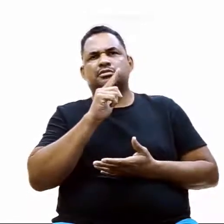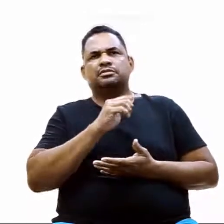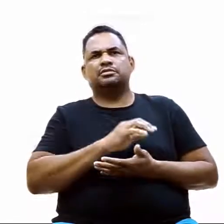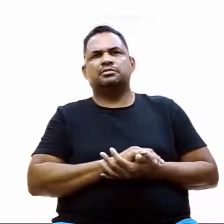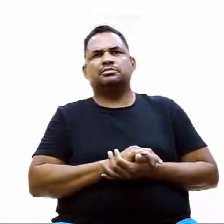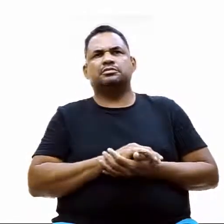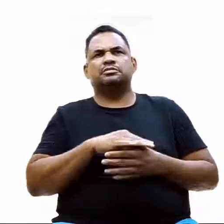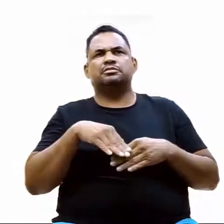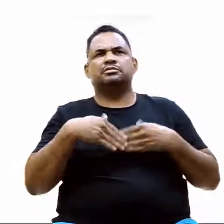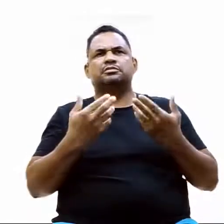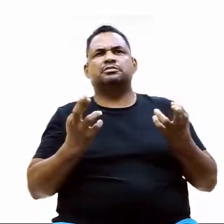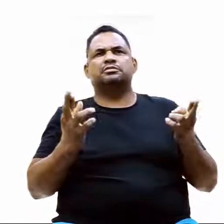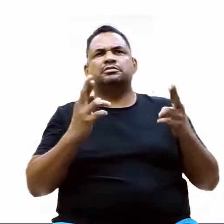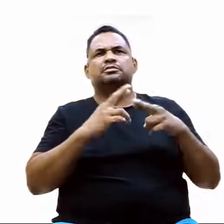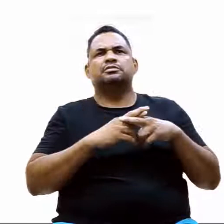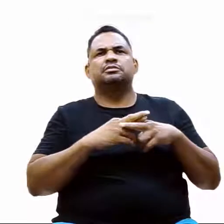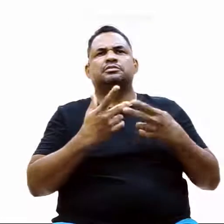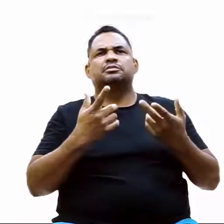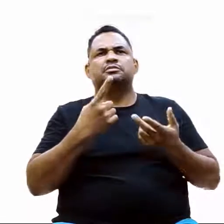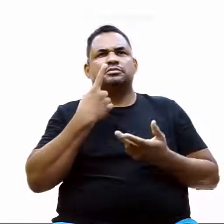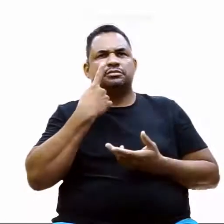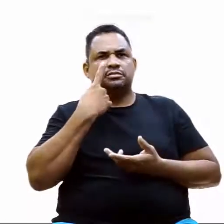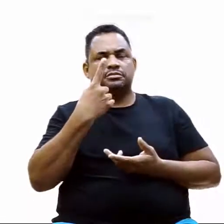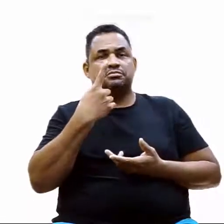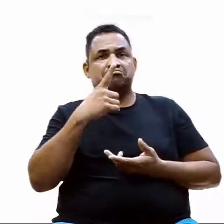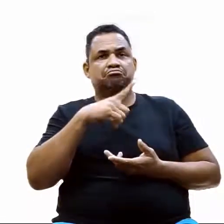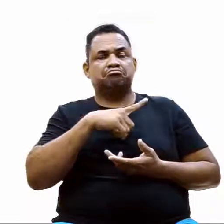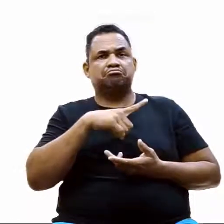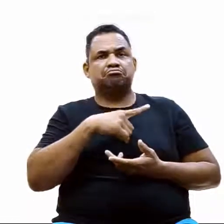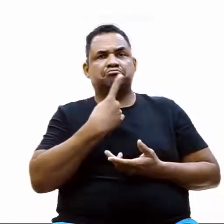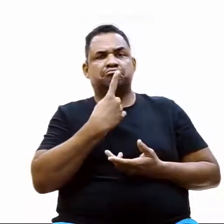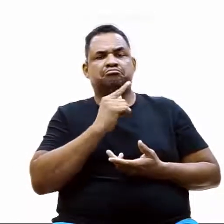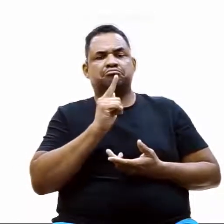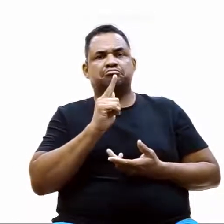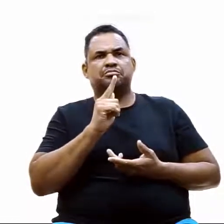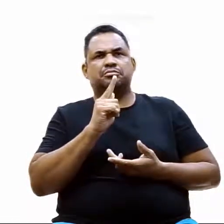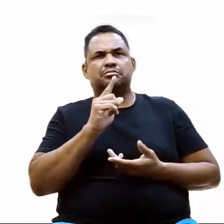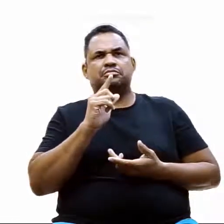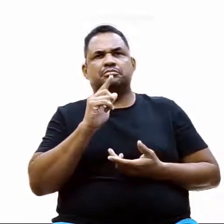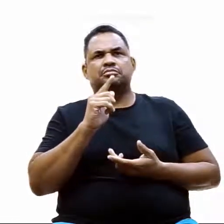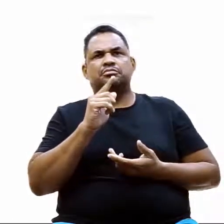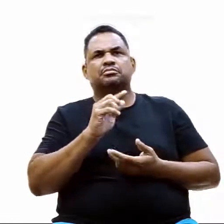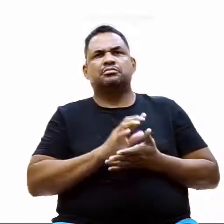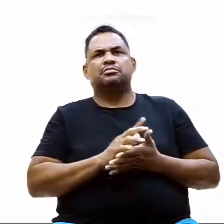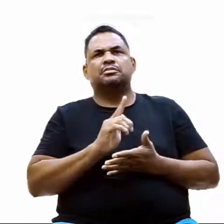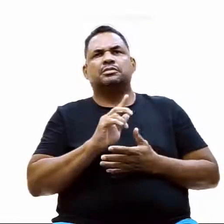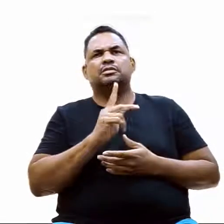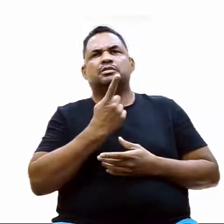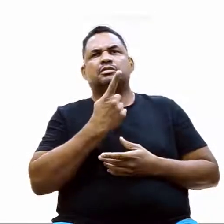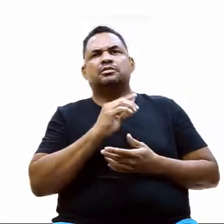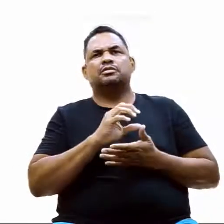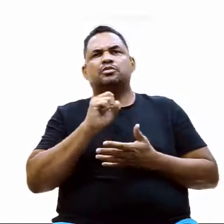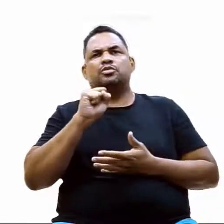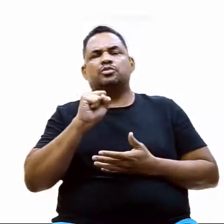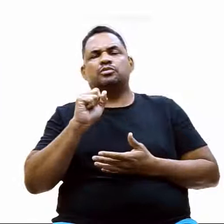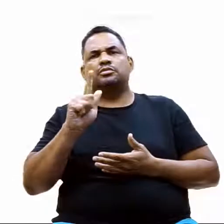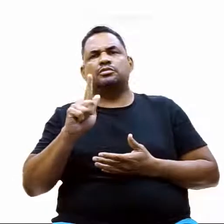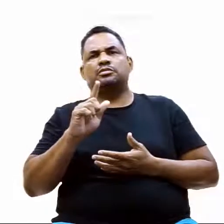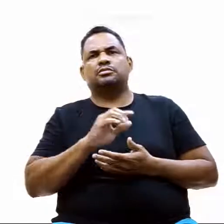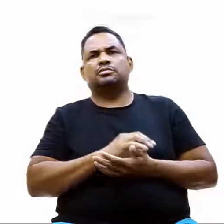quando reagiu, você obteve 1 grama de água, de hidrogênio, 8 de